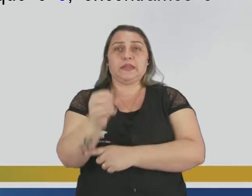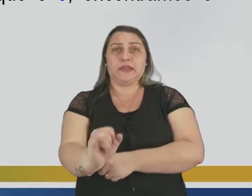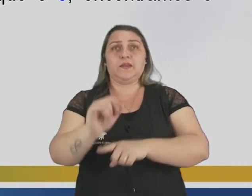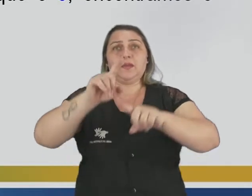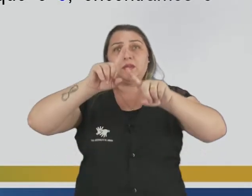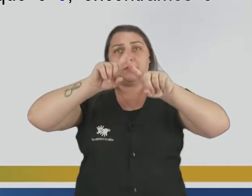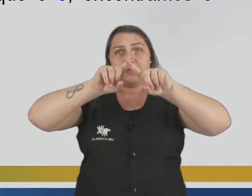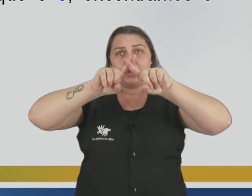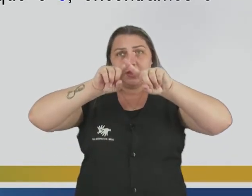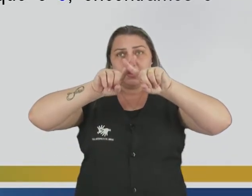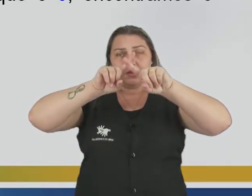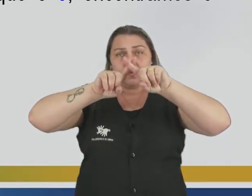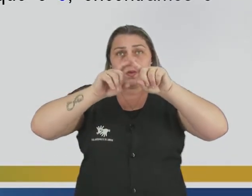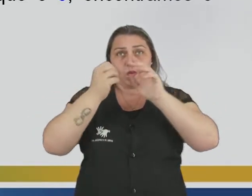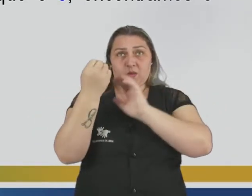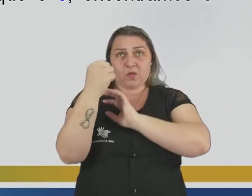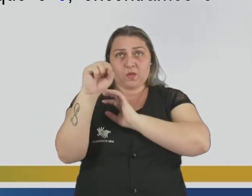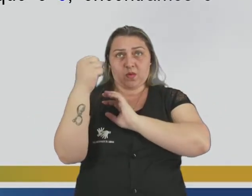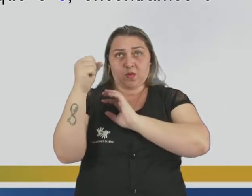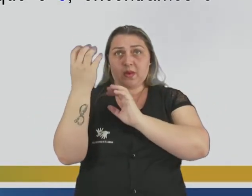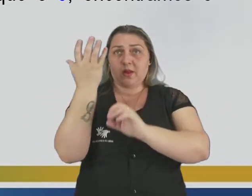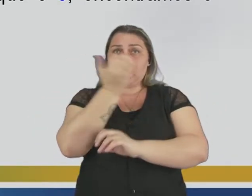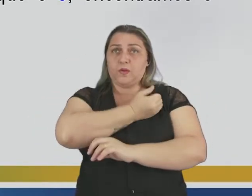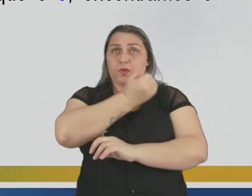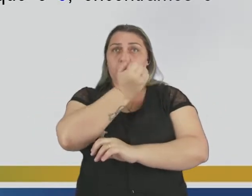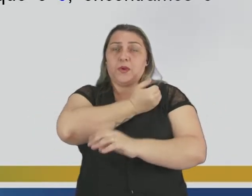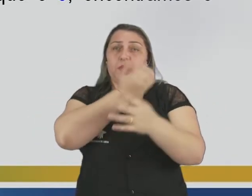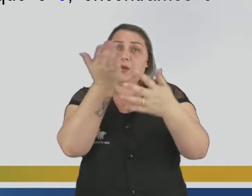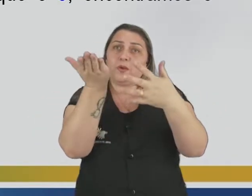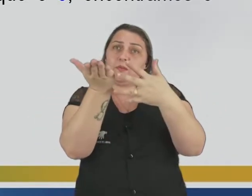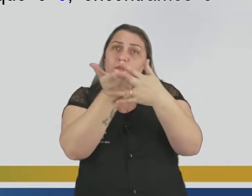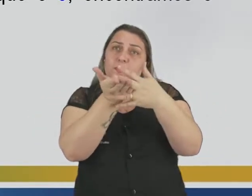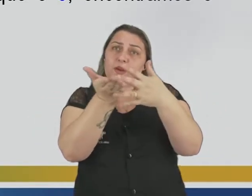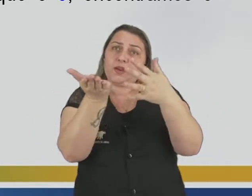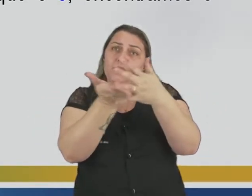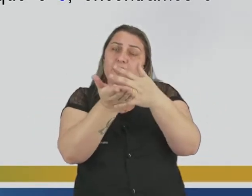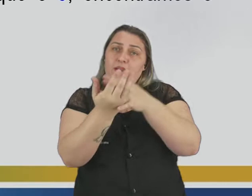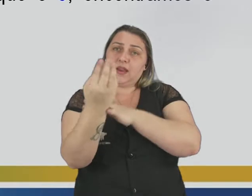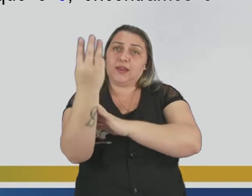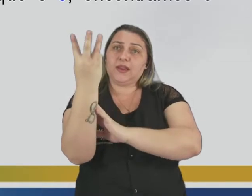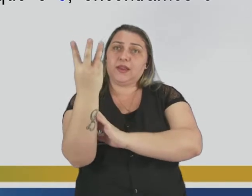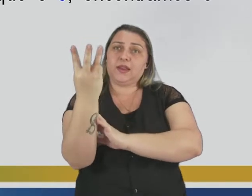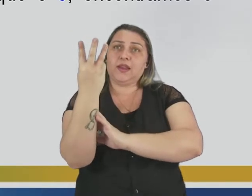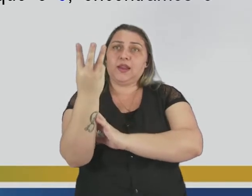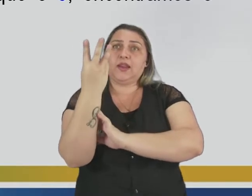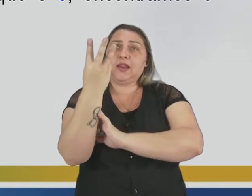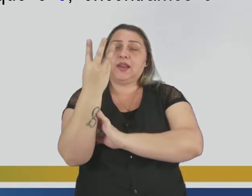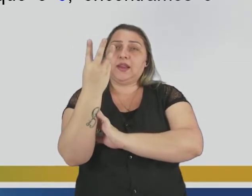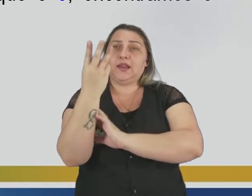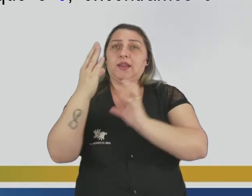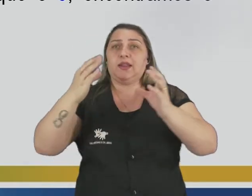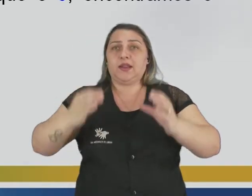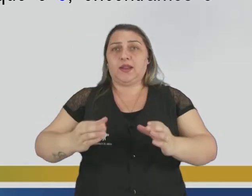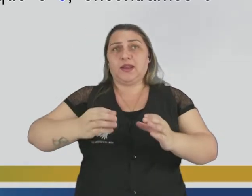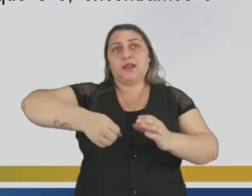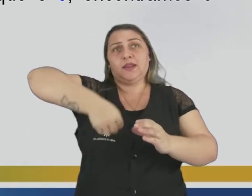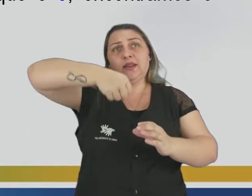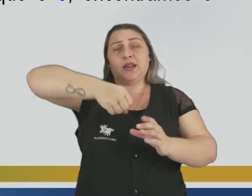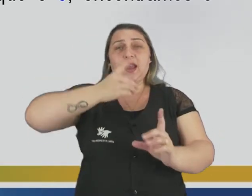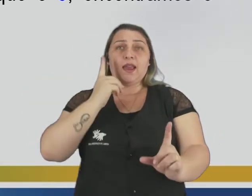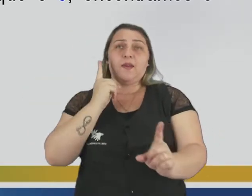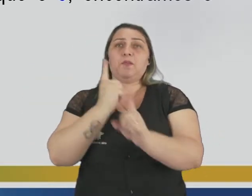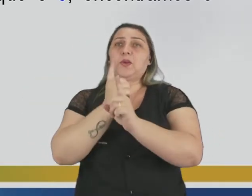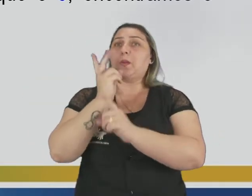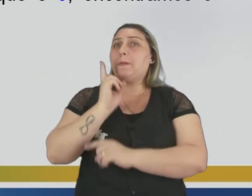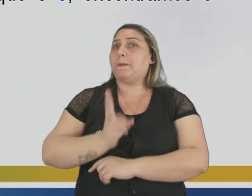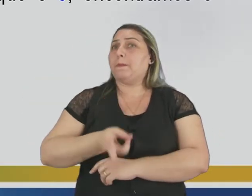você multiplicar 8 pelo número de parcelas, que é 3, no caso das cestas,